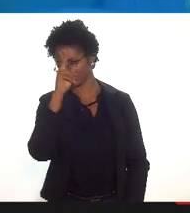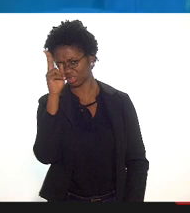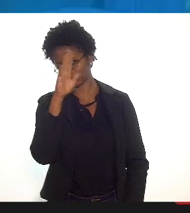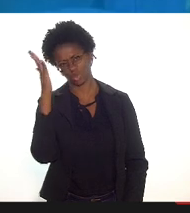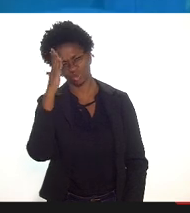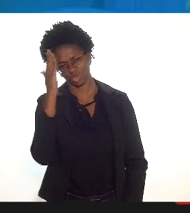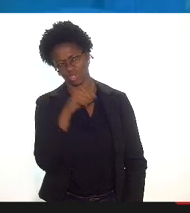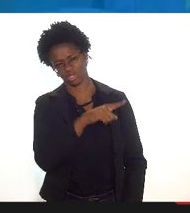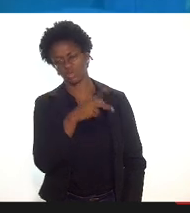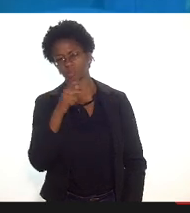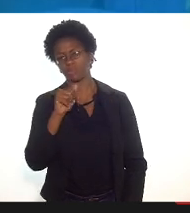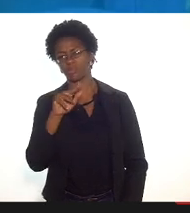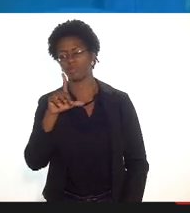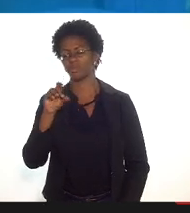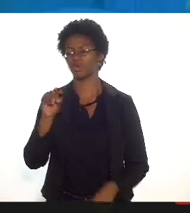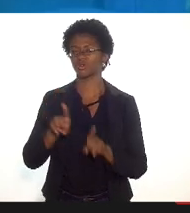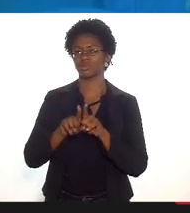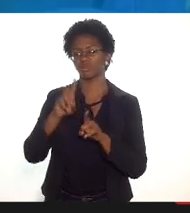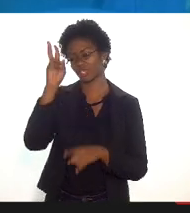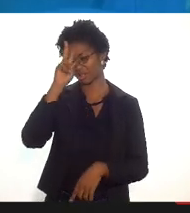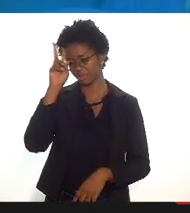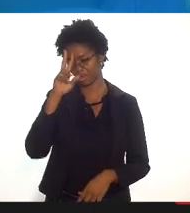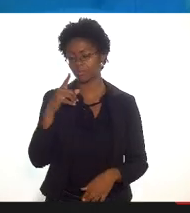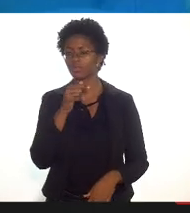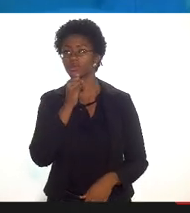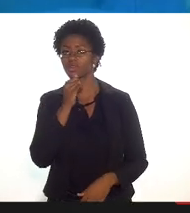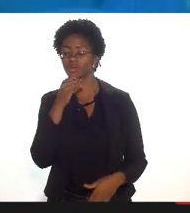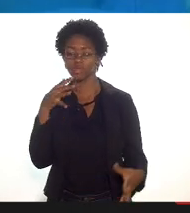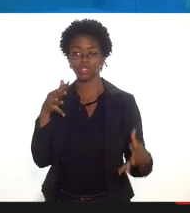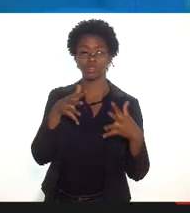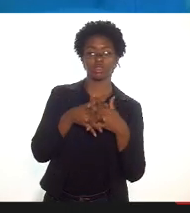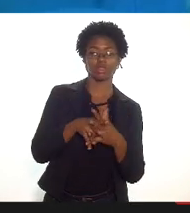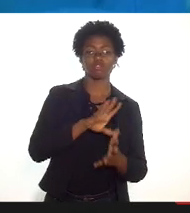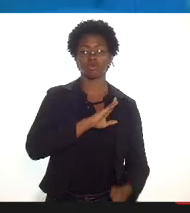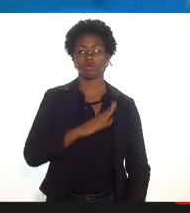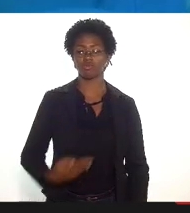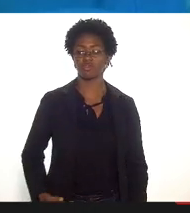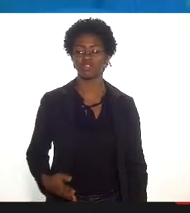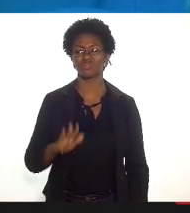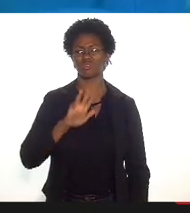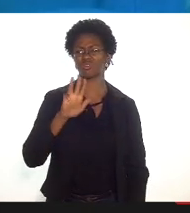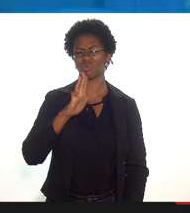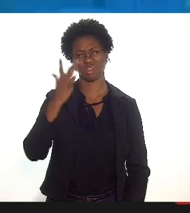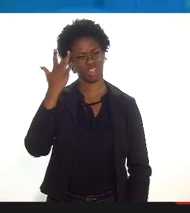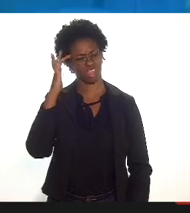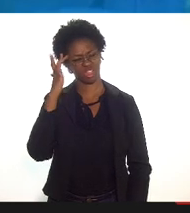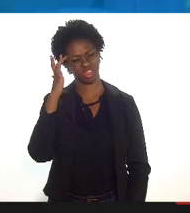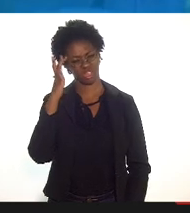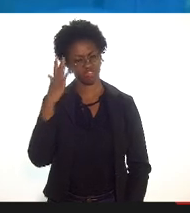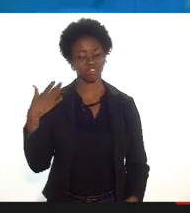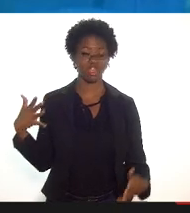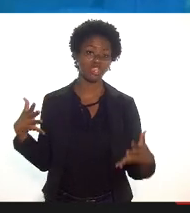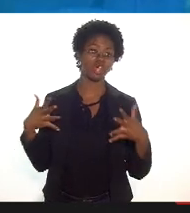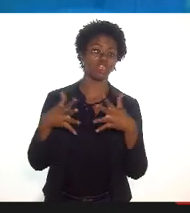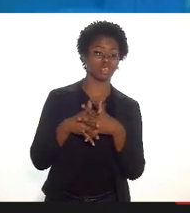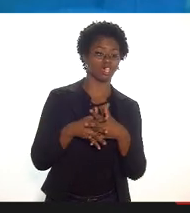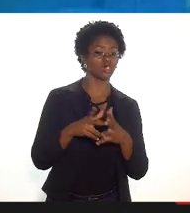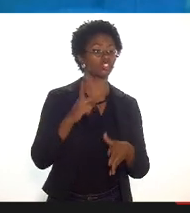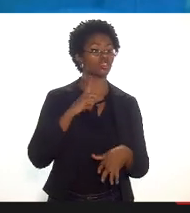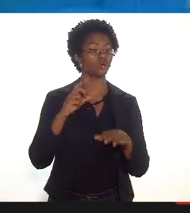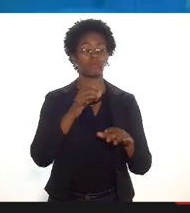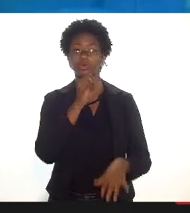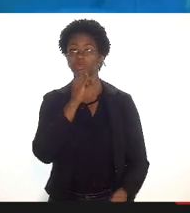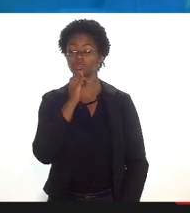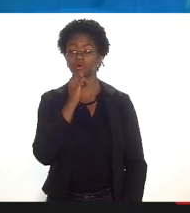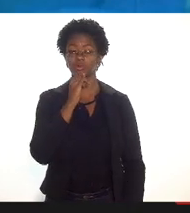vai lembrar disso, quando tivemos a intervenção do governo federal aqui no Rio de Janeiro, no governo Lula, se eu não estou enganado. Uma intervenção, tínhamos, por exemplo,